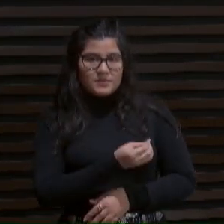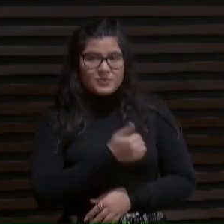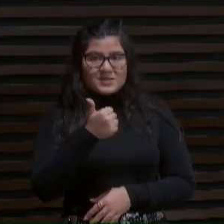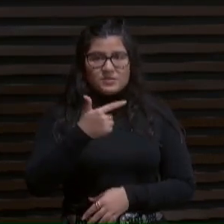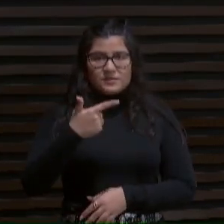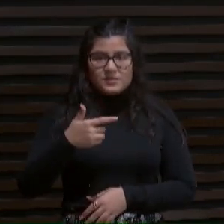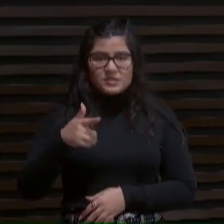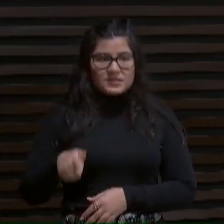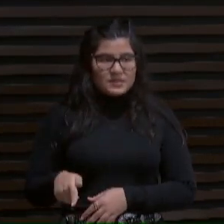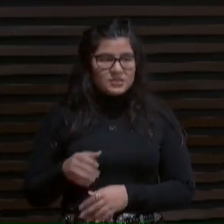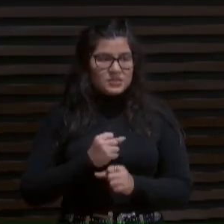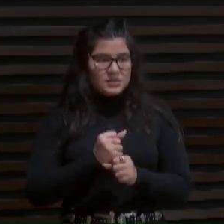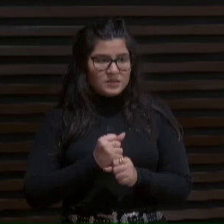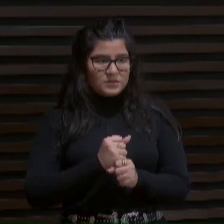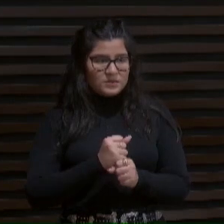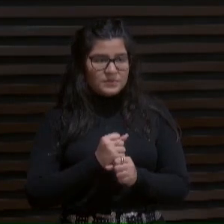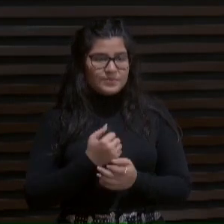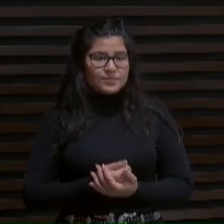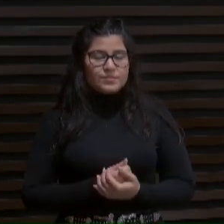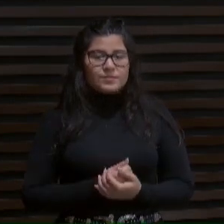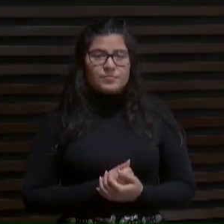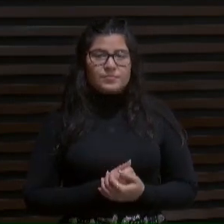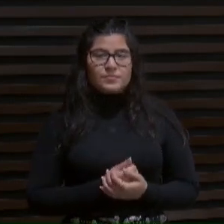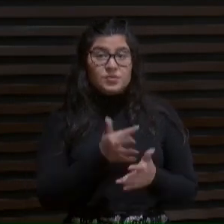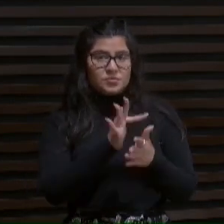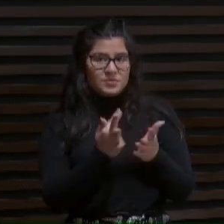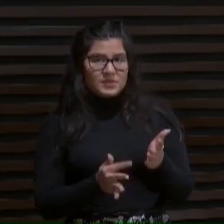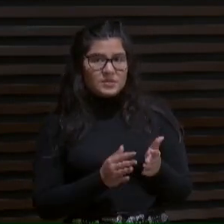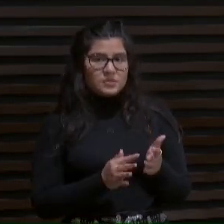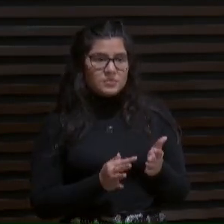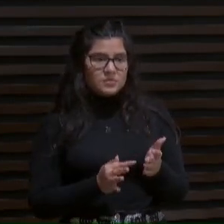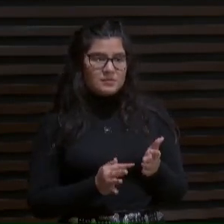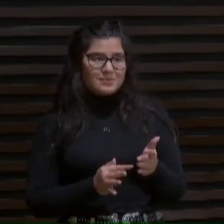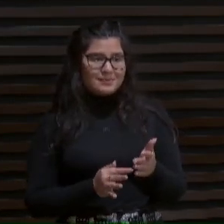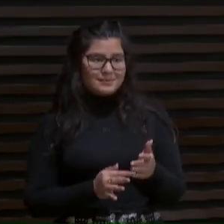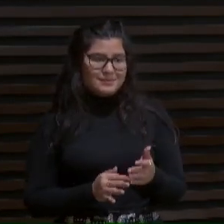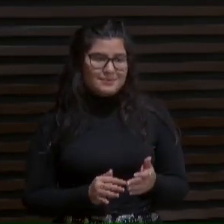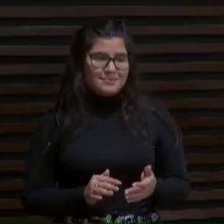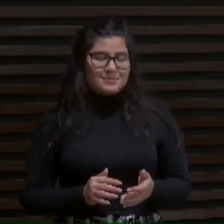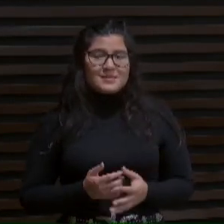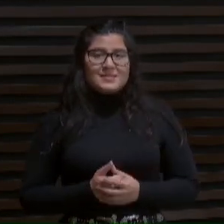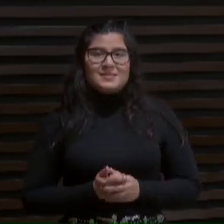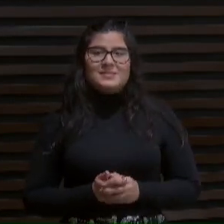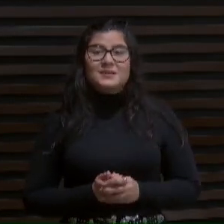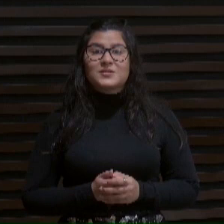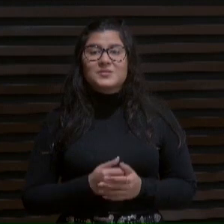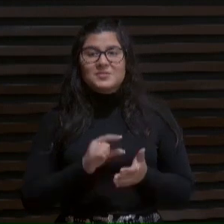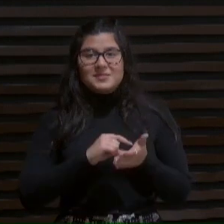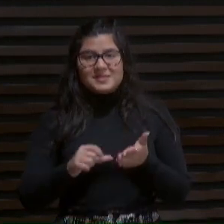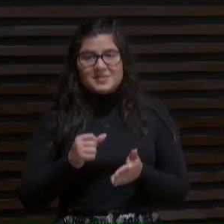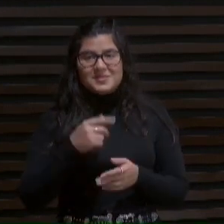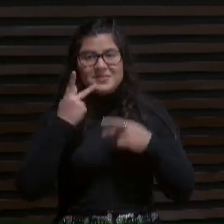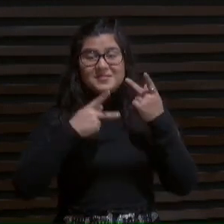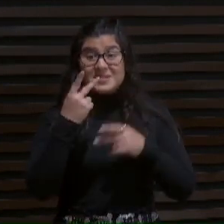Irmãos, aqui não aparece, mas no texto original, que foi escrito em hebraico, não é, por Moisés, o versículo diz duas vezes: esta